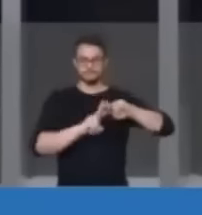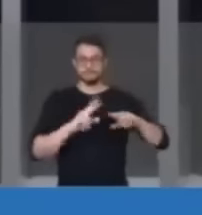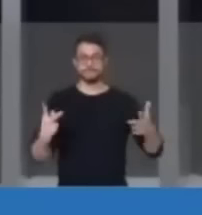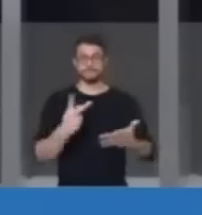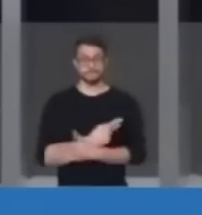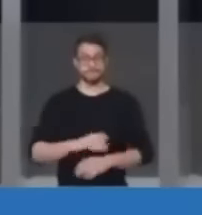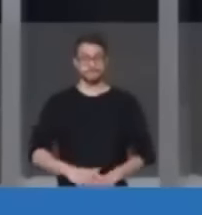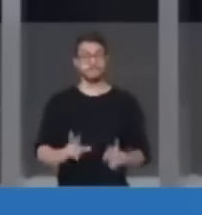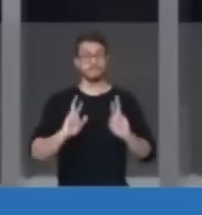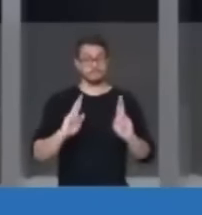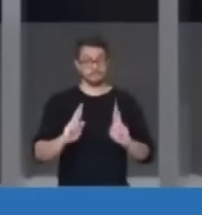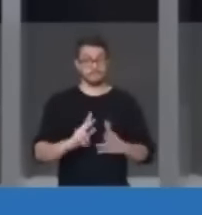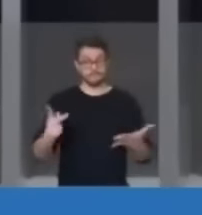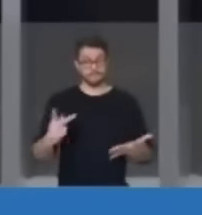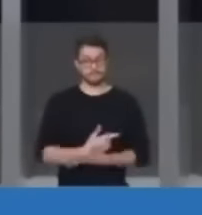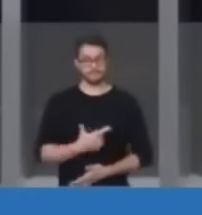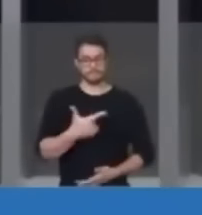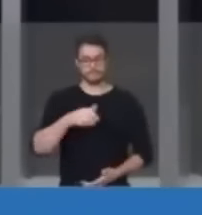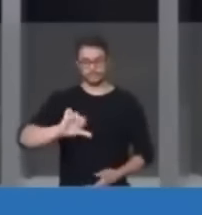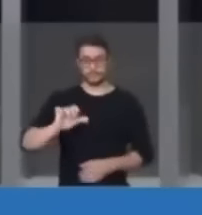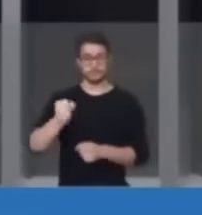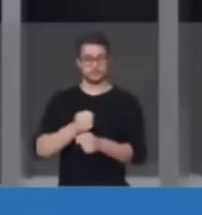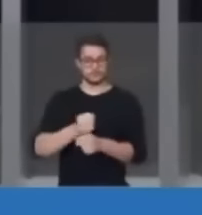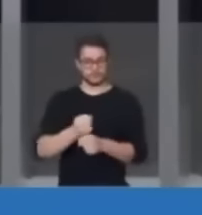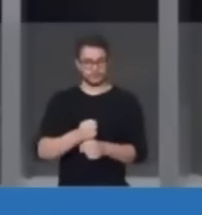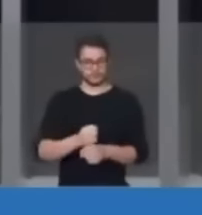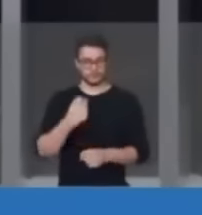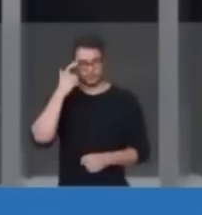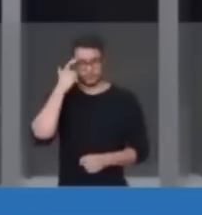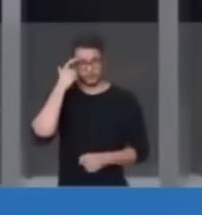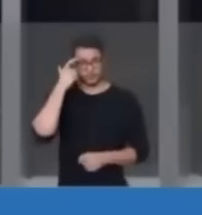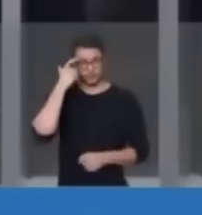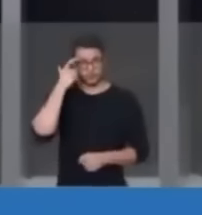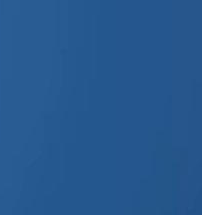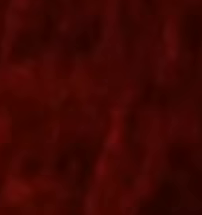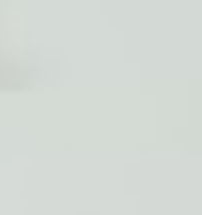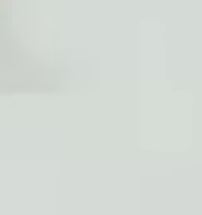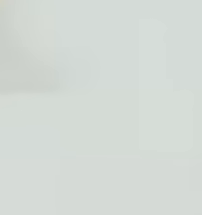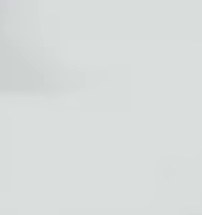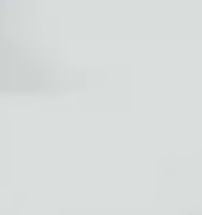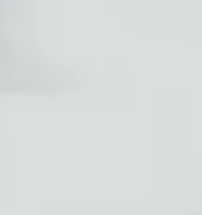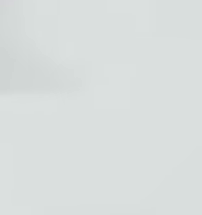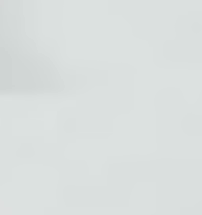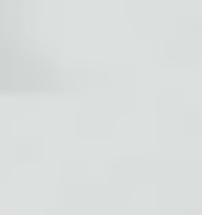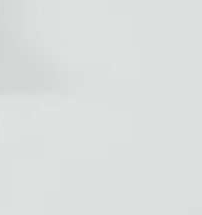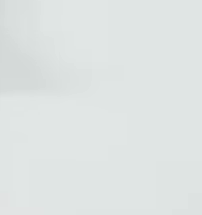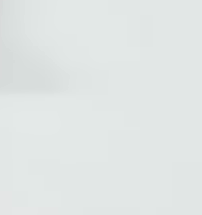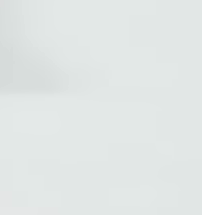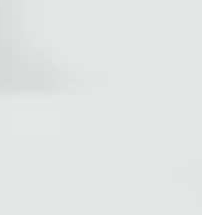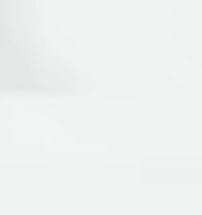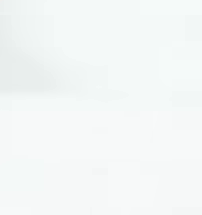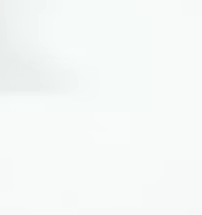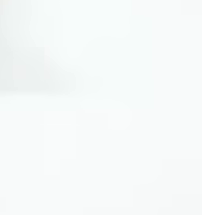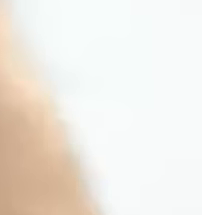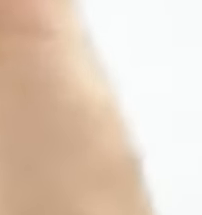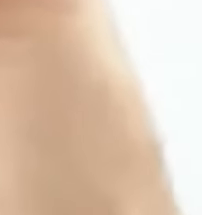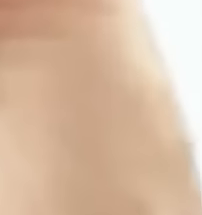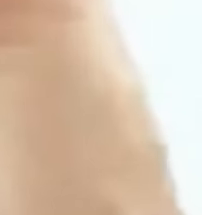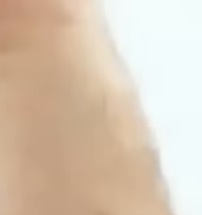é o que se espera a cpmi que deu o detalhamento destes anos de prisão Muito obrigado tá aí muito bom